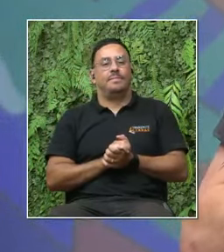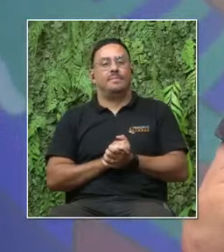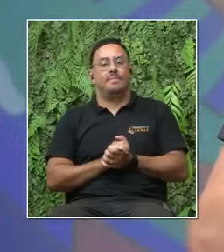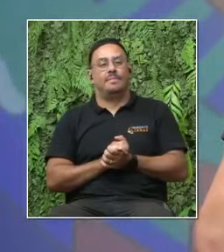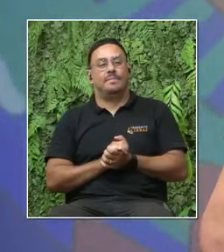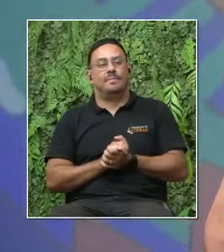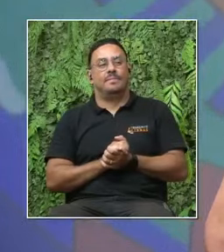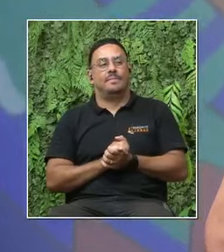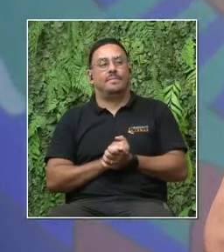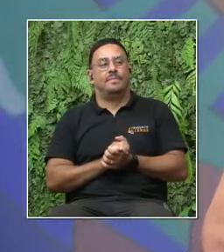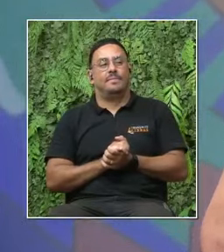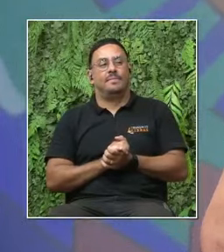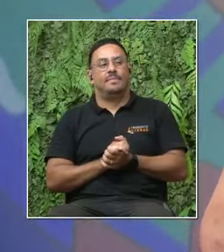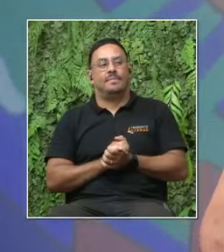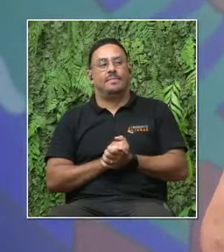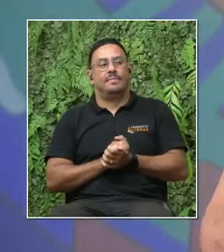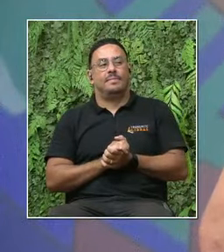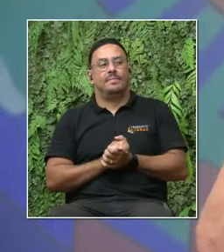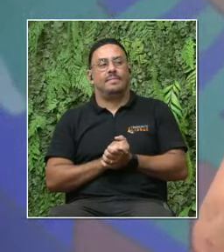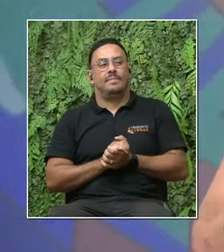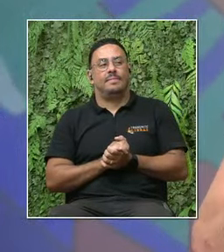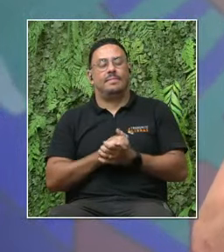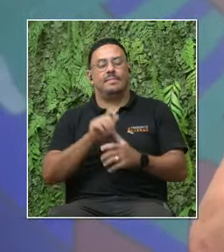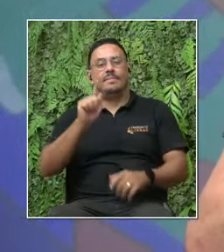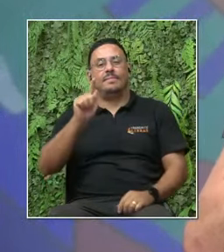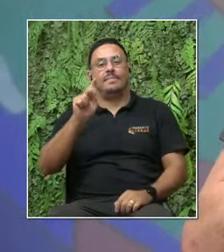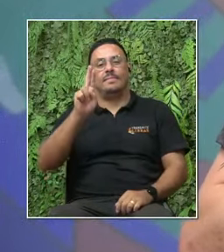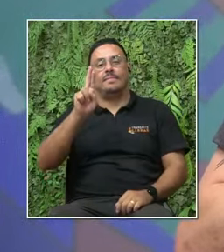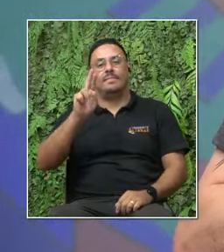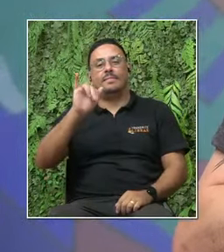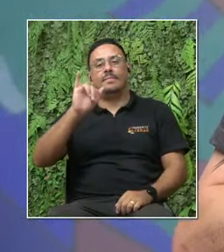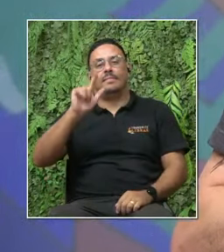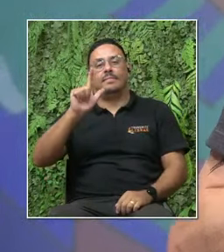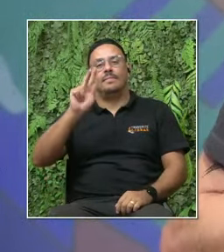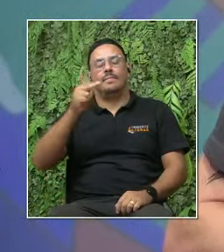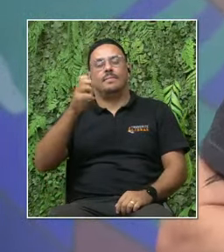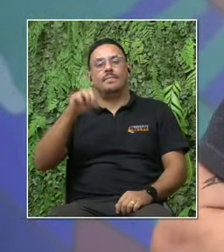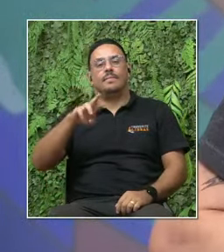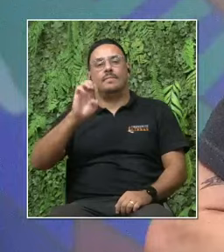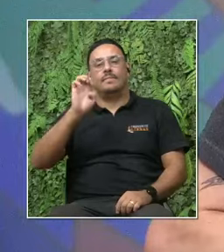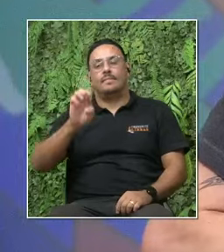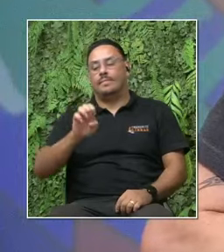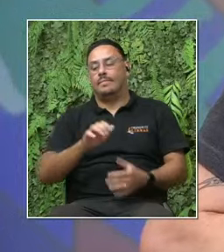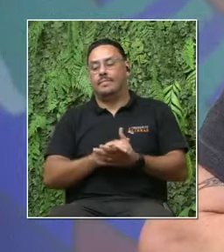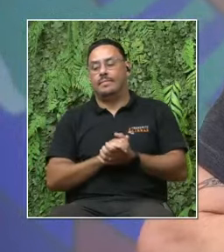abla Guilherme Melo está pensando